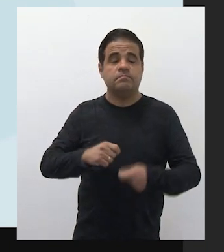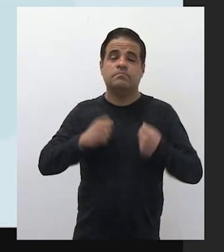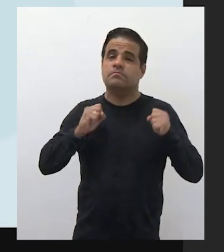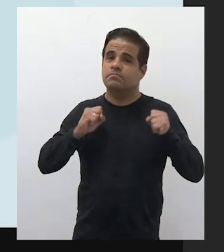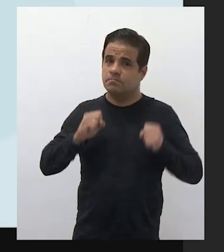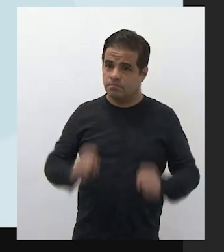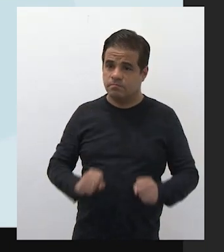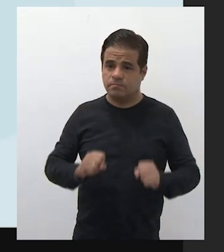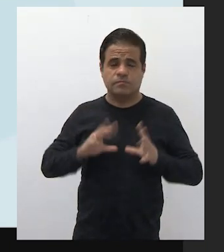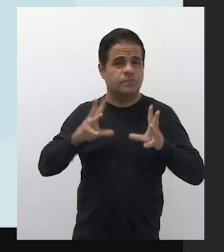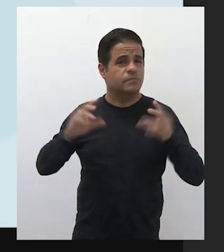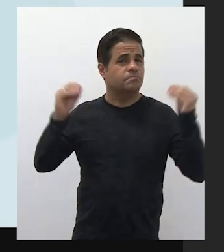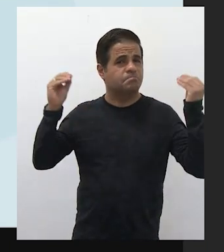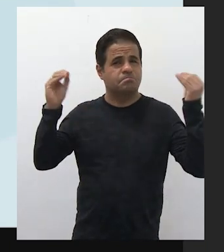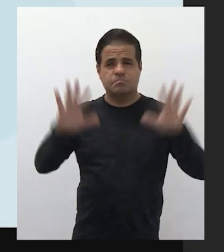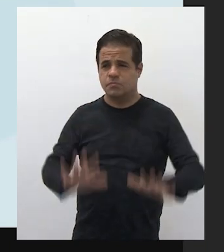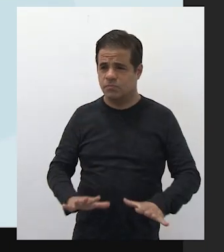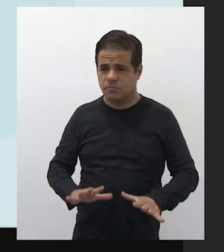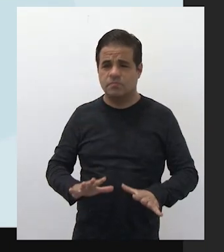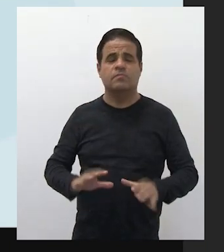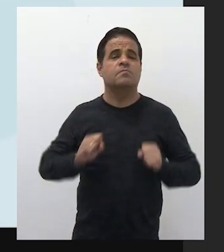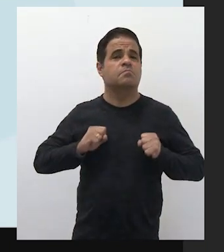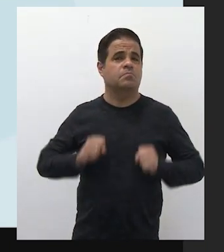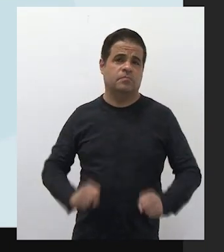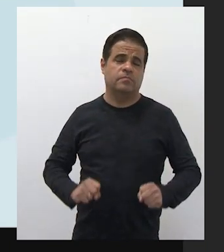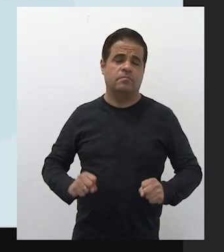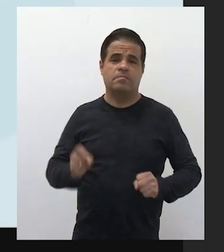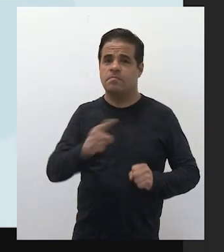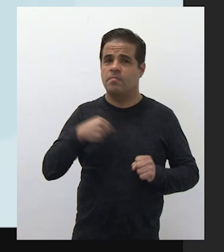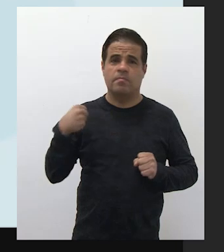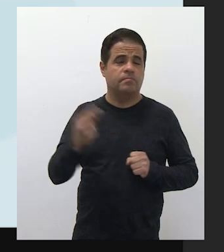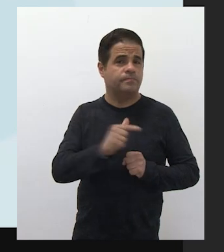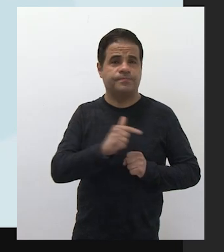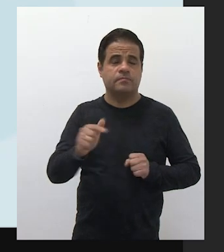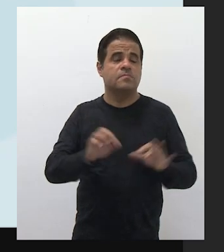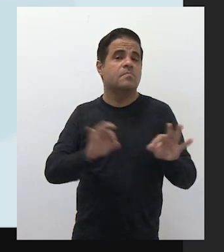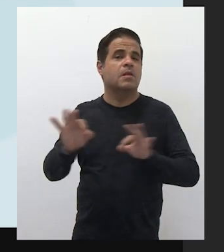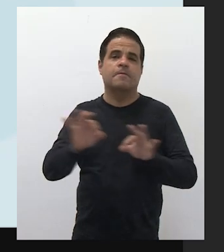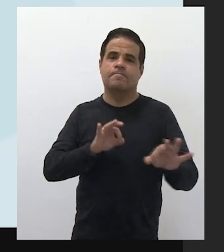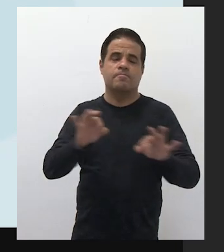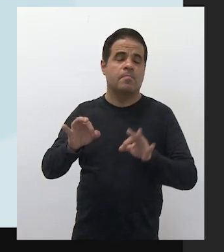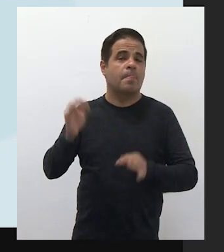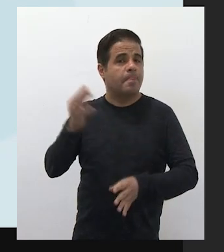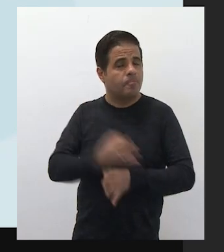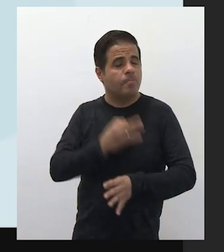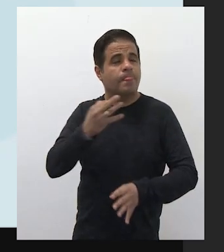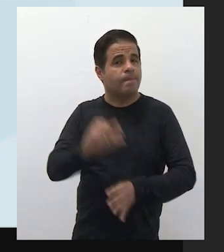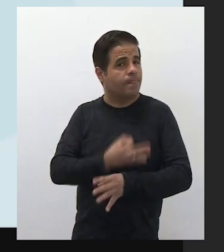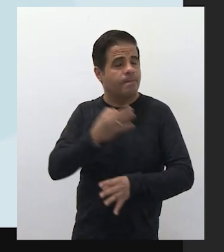vai tudo ruir como um castelo de cartas. Nós não teremos preparo para aguentar.